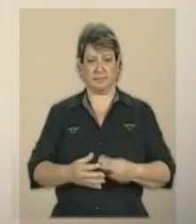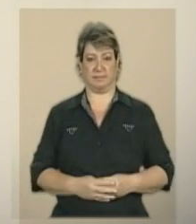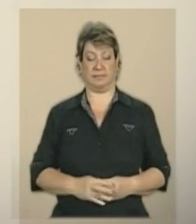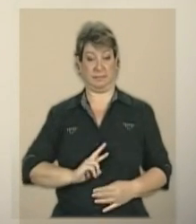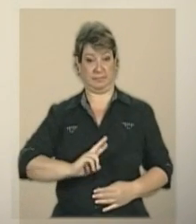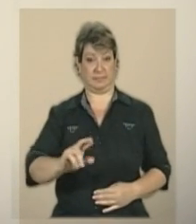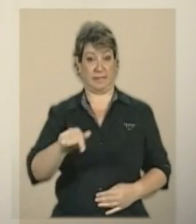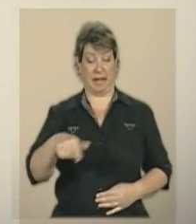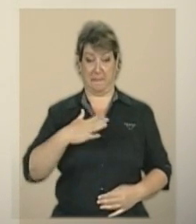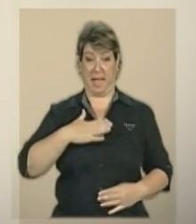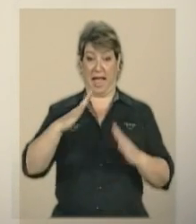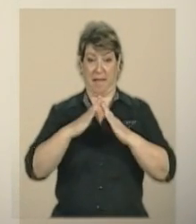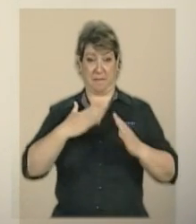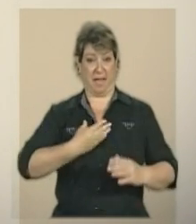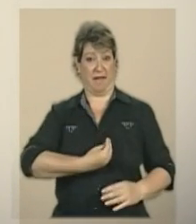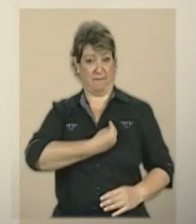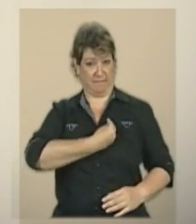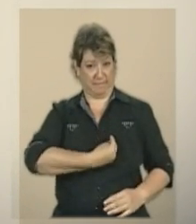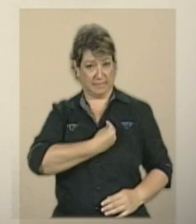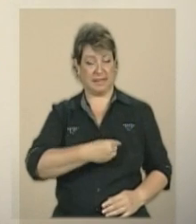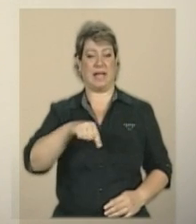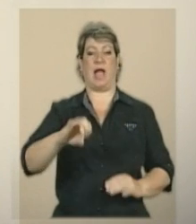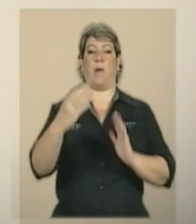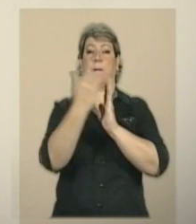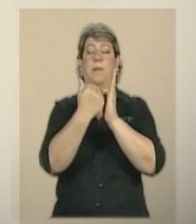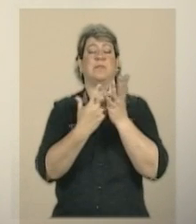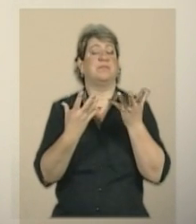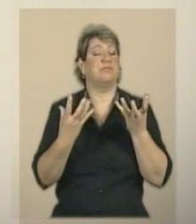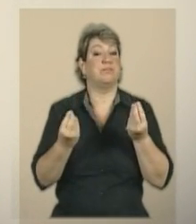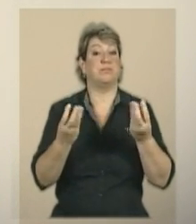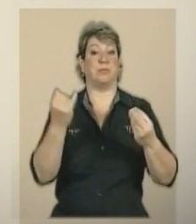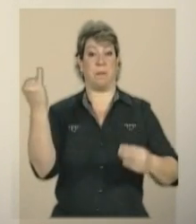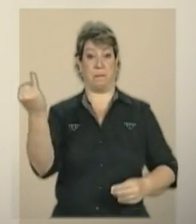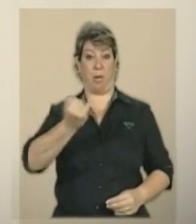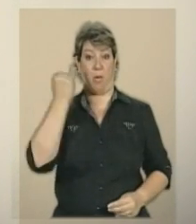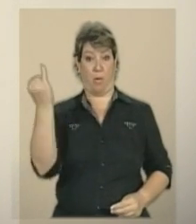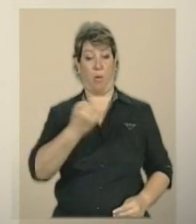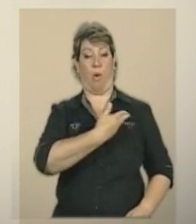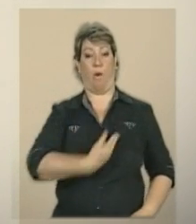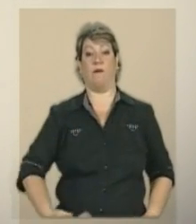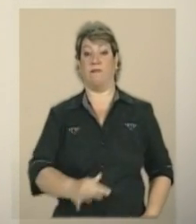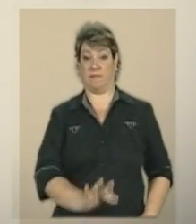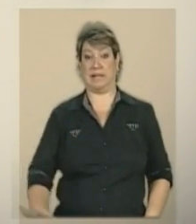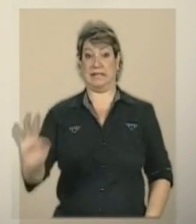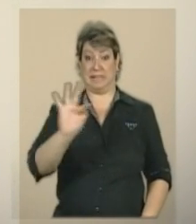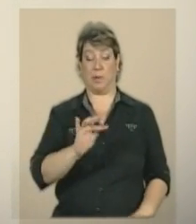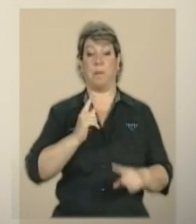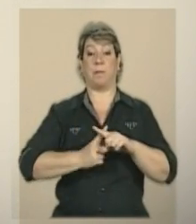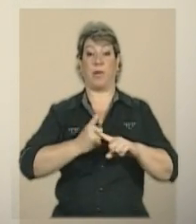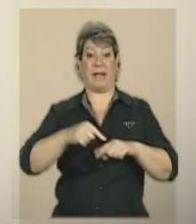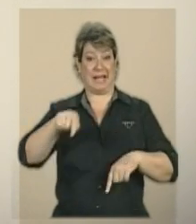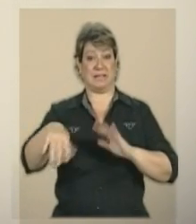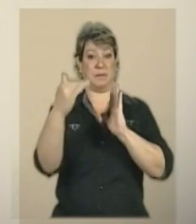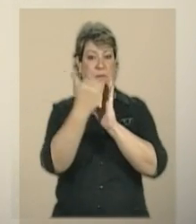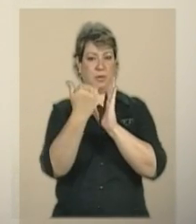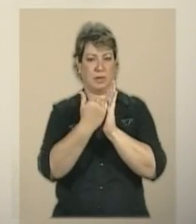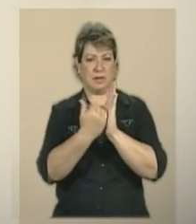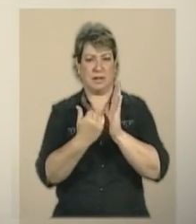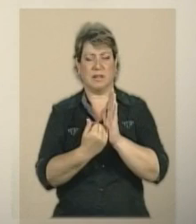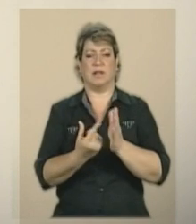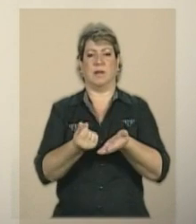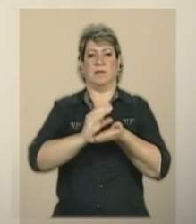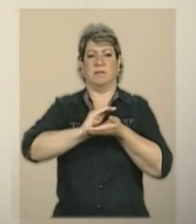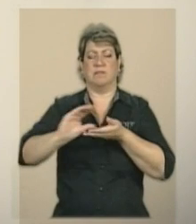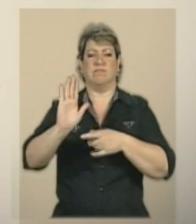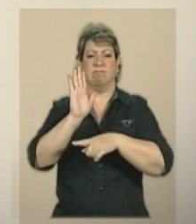Luciano Minha Casa Minha Vida é um programa importantíssimo do governo federal porque esse programa ele investe na